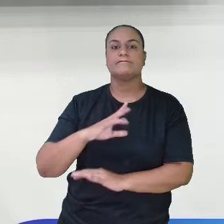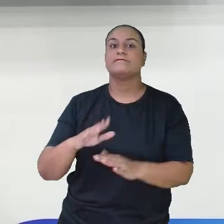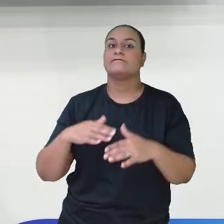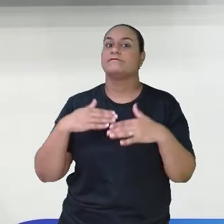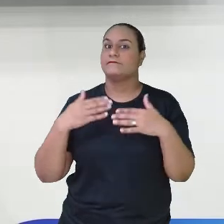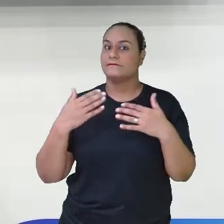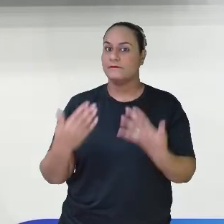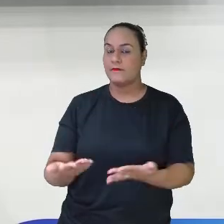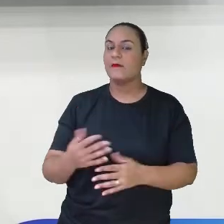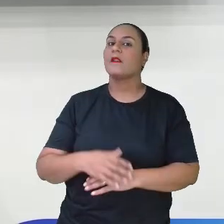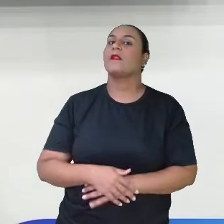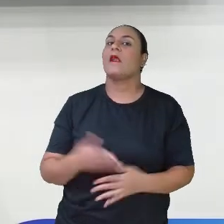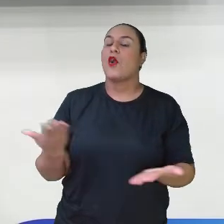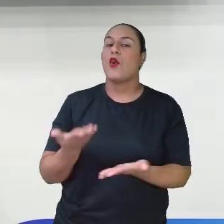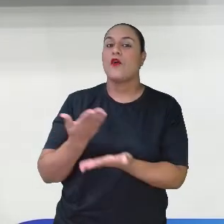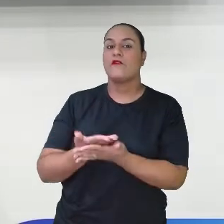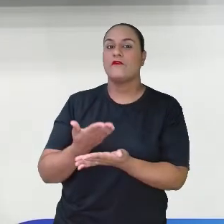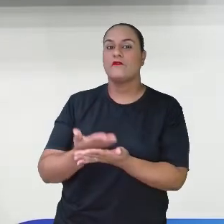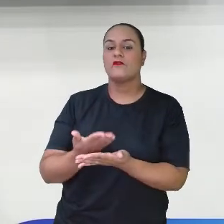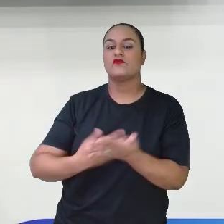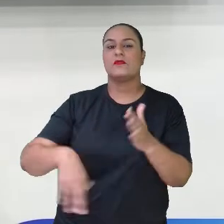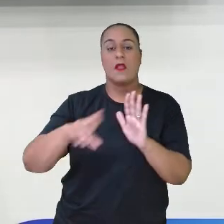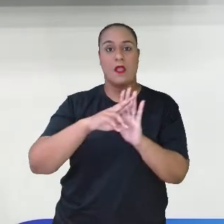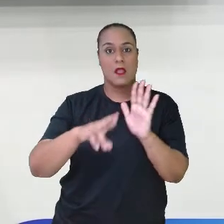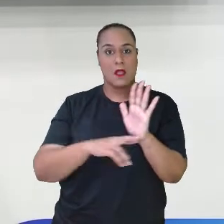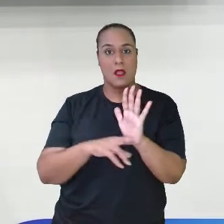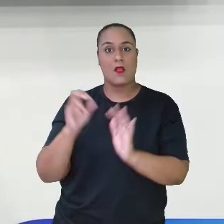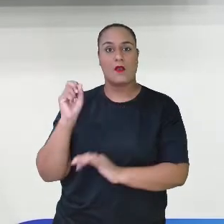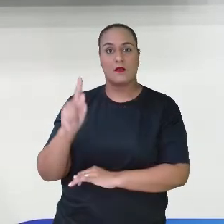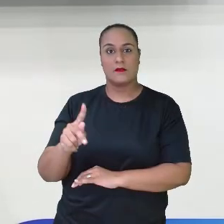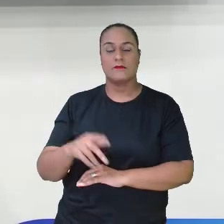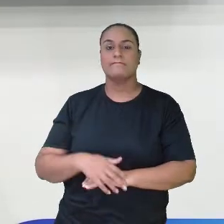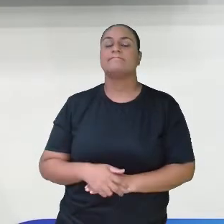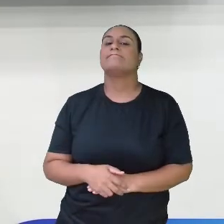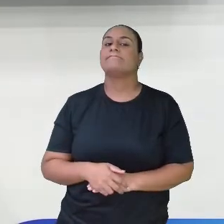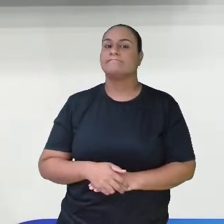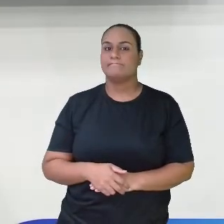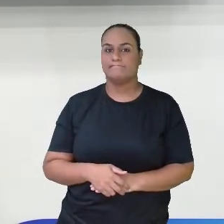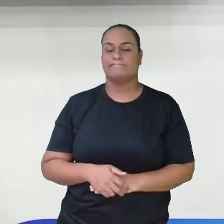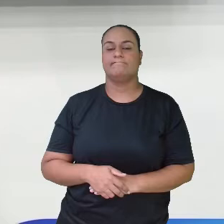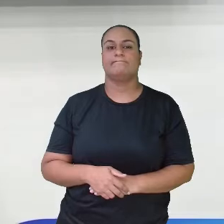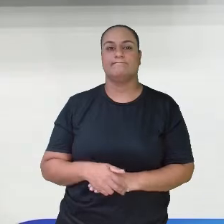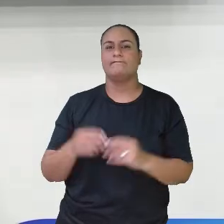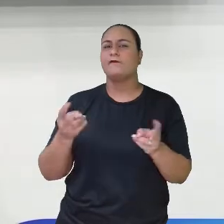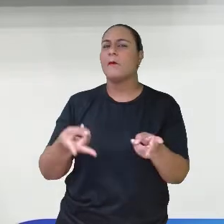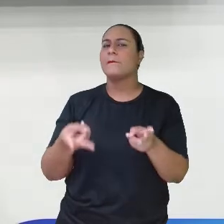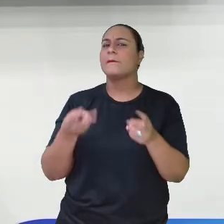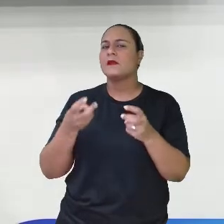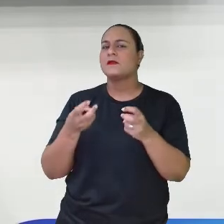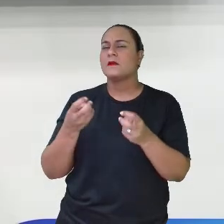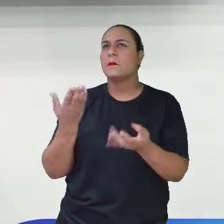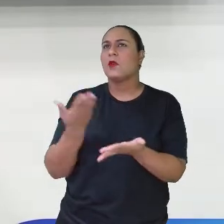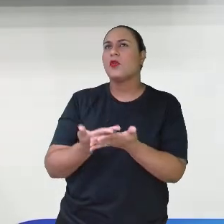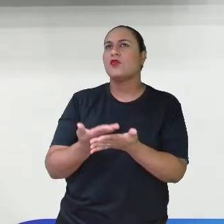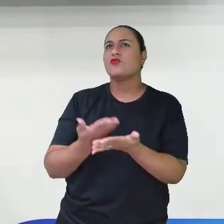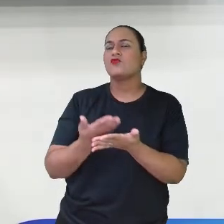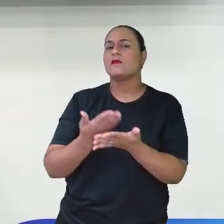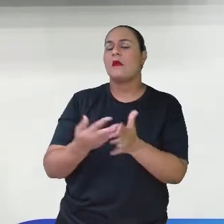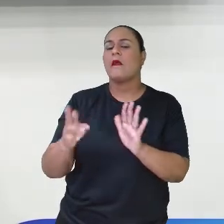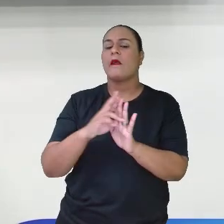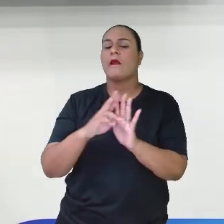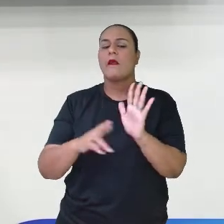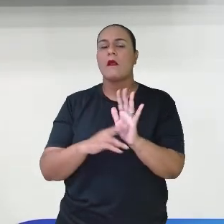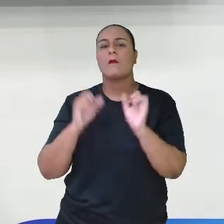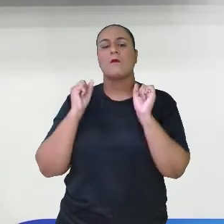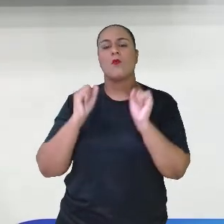vai estudar as regras, tá? Vamos ver quais são as regras que a gente vai poder utilizar,